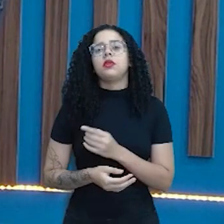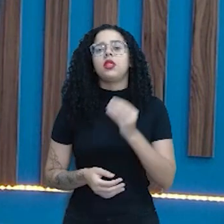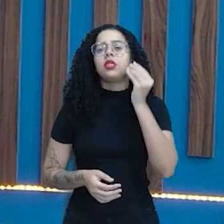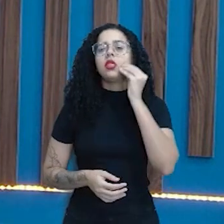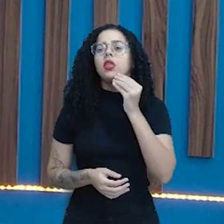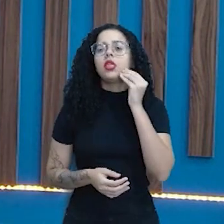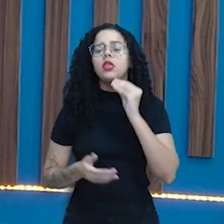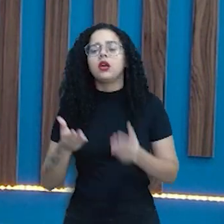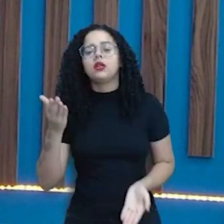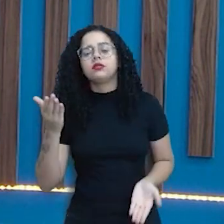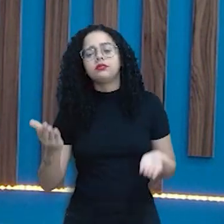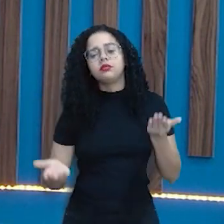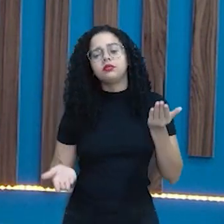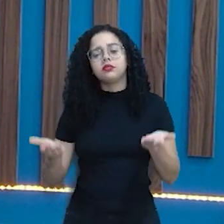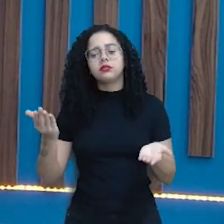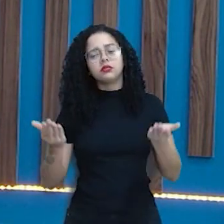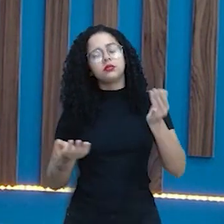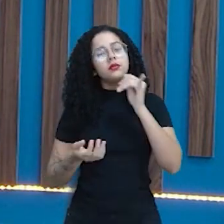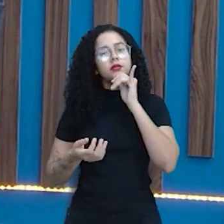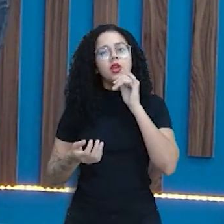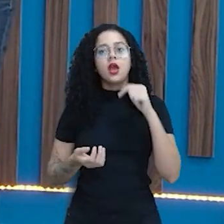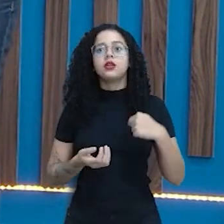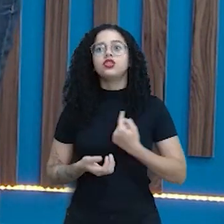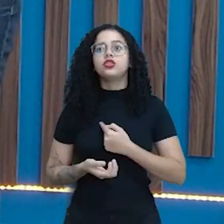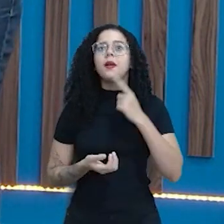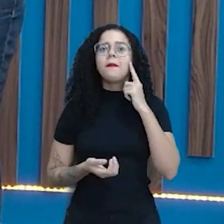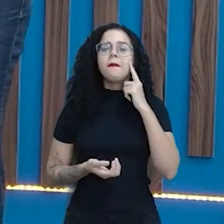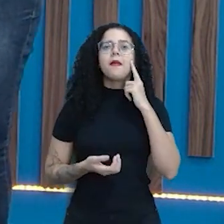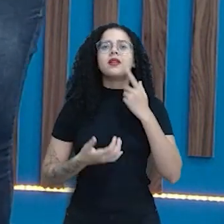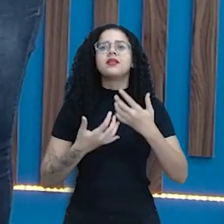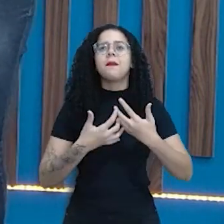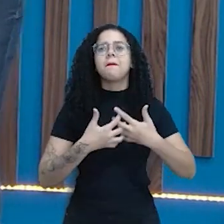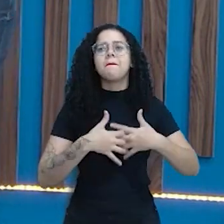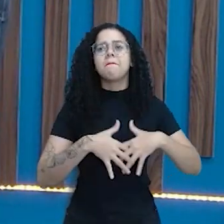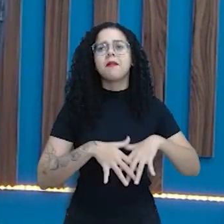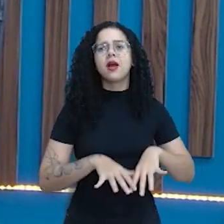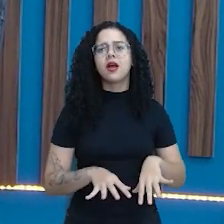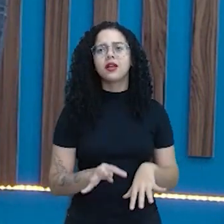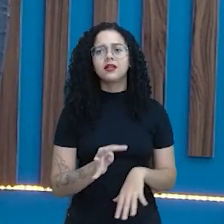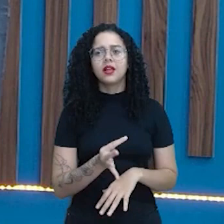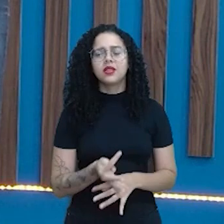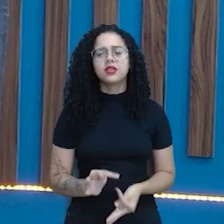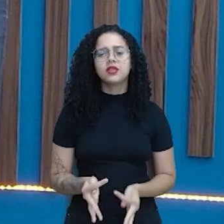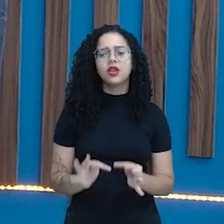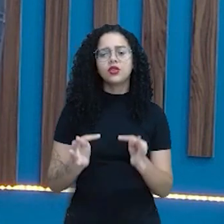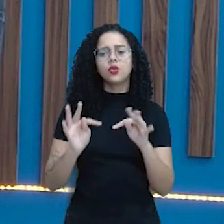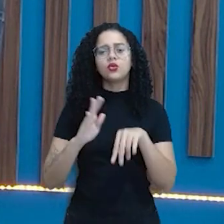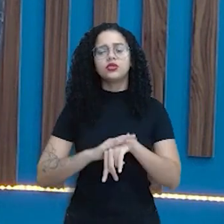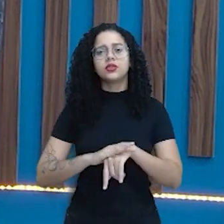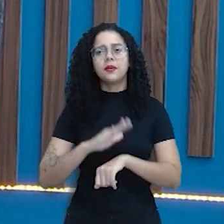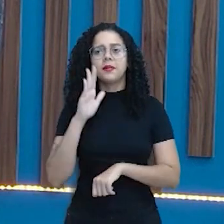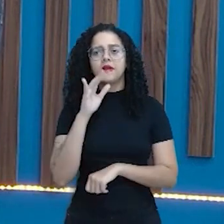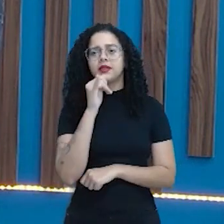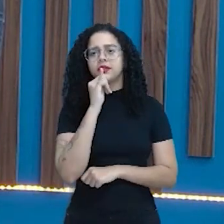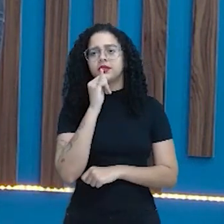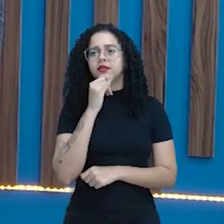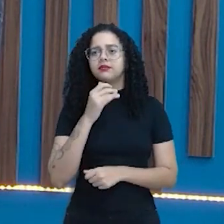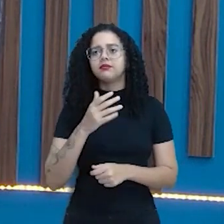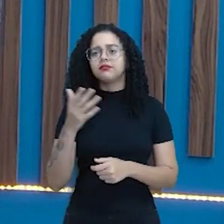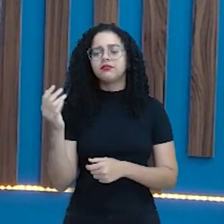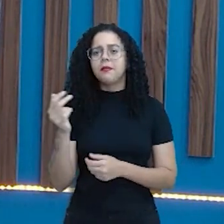esse equilíbrio, né? Porque quando a gente pensa que as máquinas, as tecnologias cada vez mais